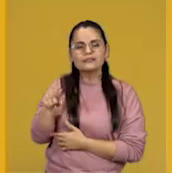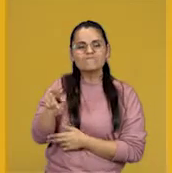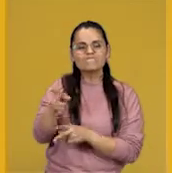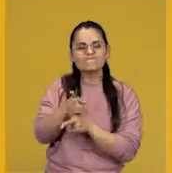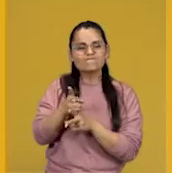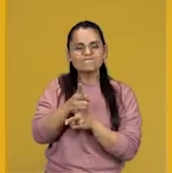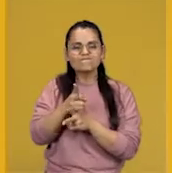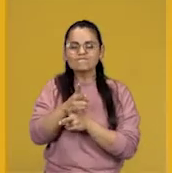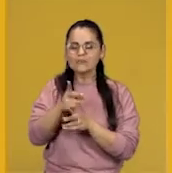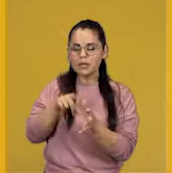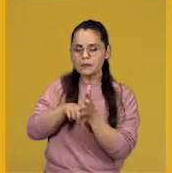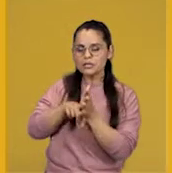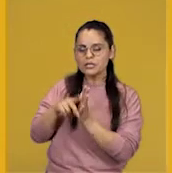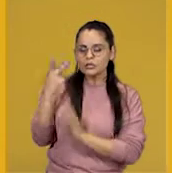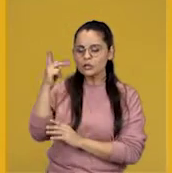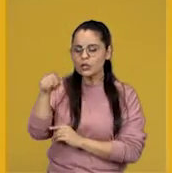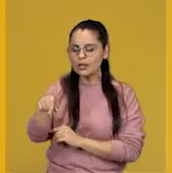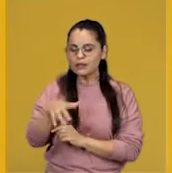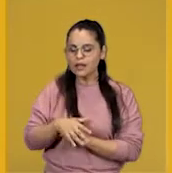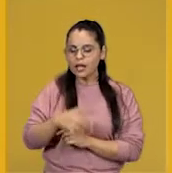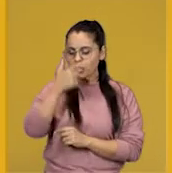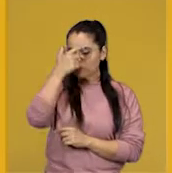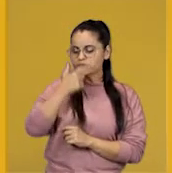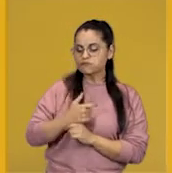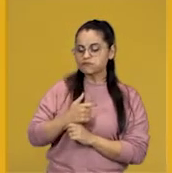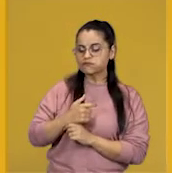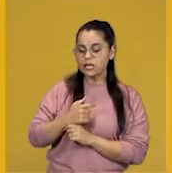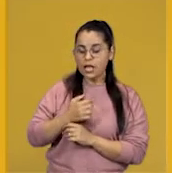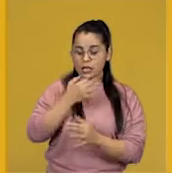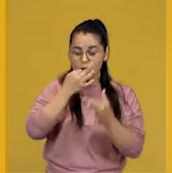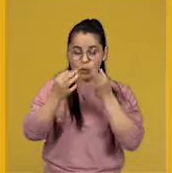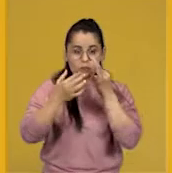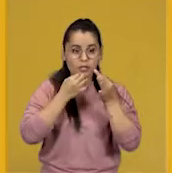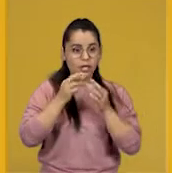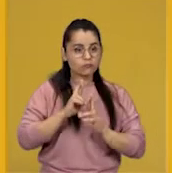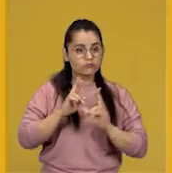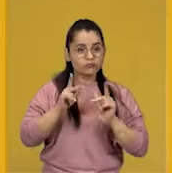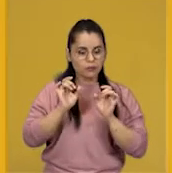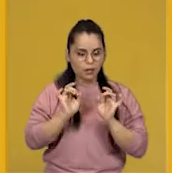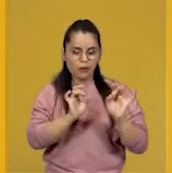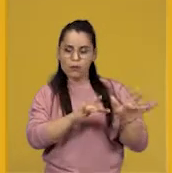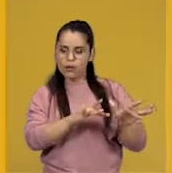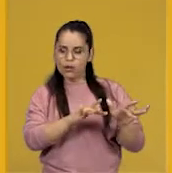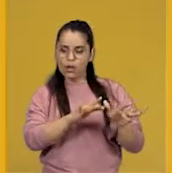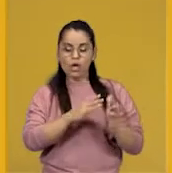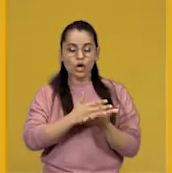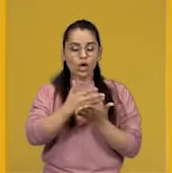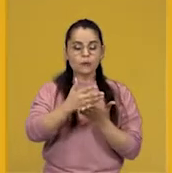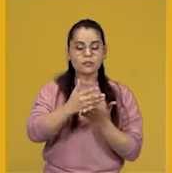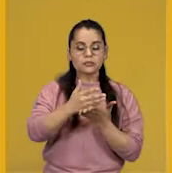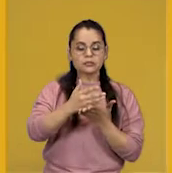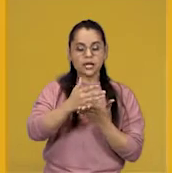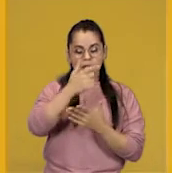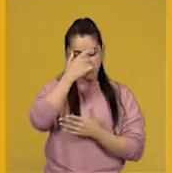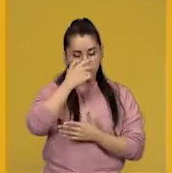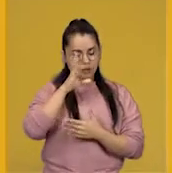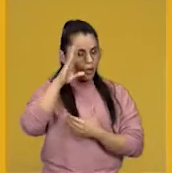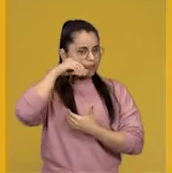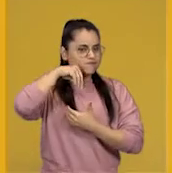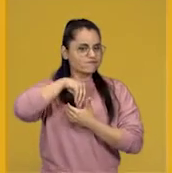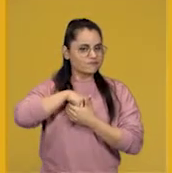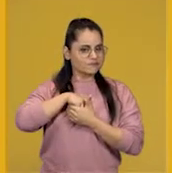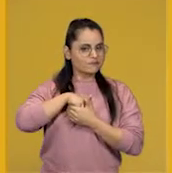examinar as contradições das aparências, das opiniões, para poder abandoná-las e passar da aparência à essência,